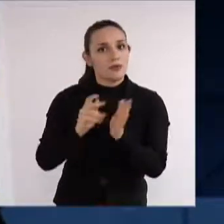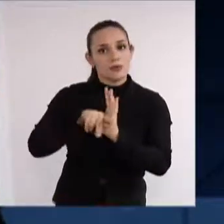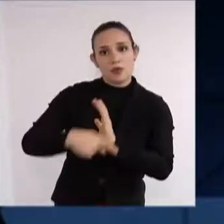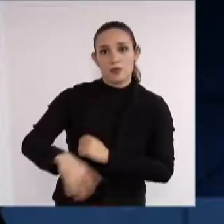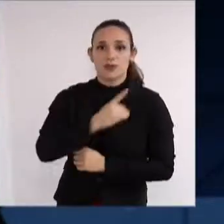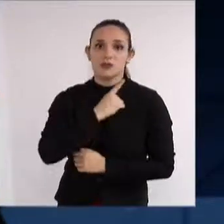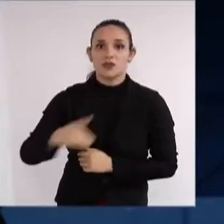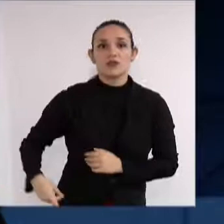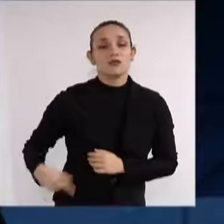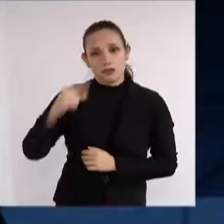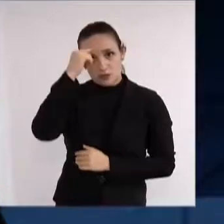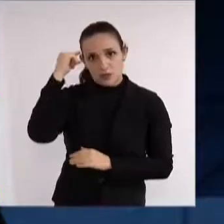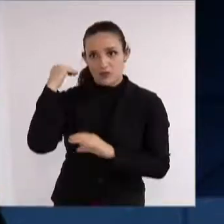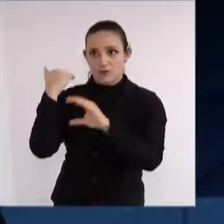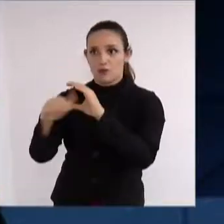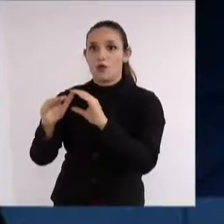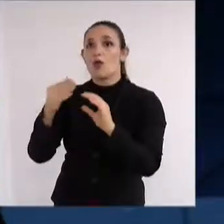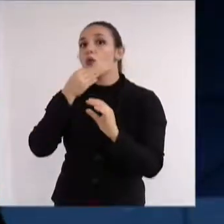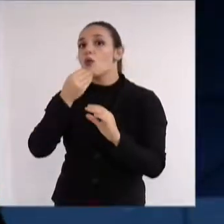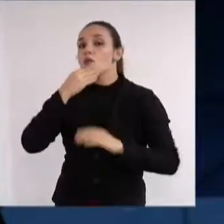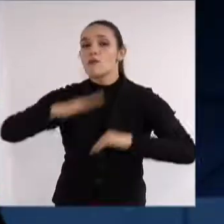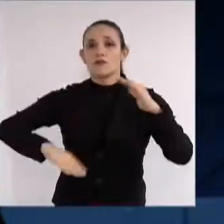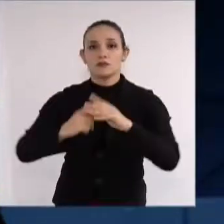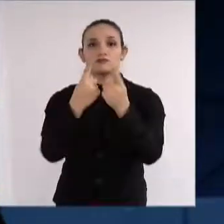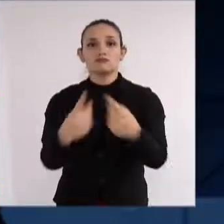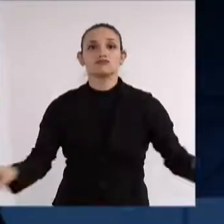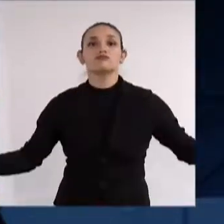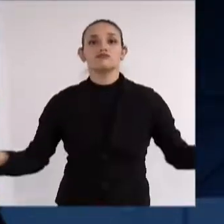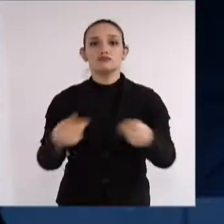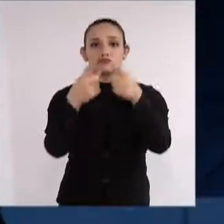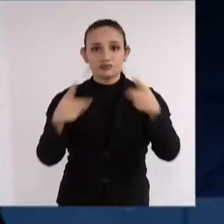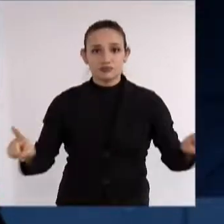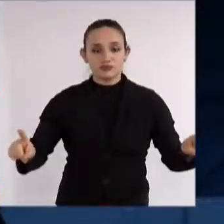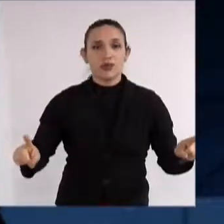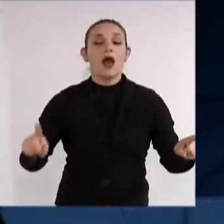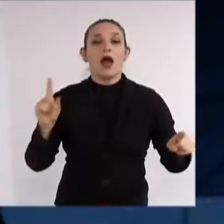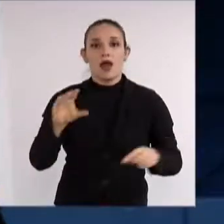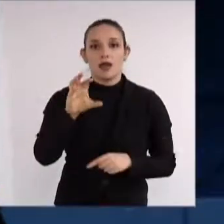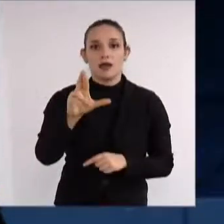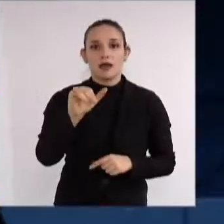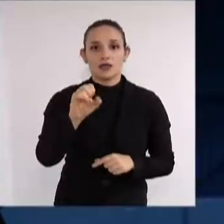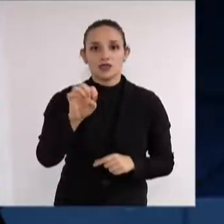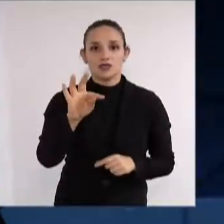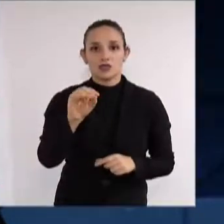Herculano Borges, endereçado ao maestro da Banda Marcial Cristo Rededor, de Três Lagoas.